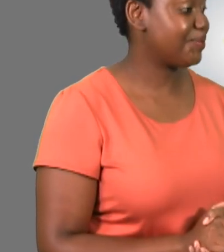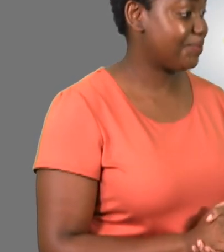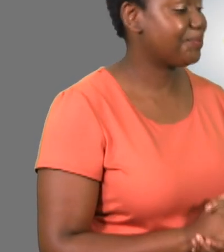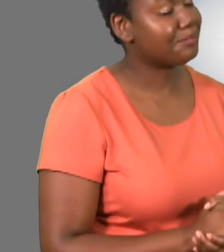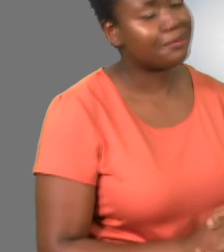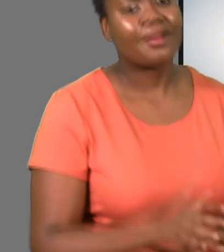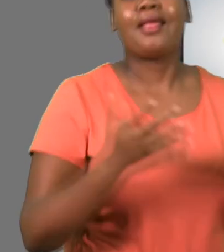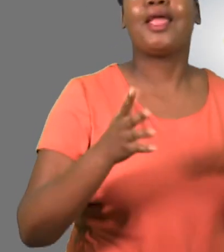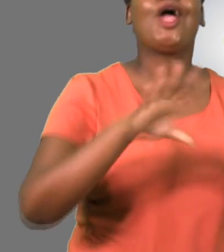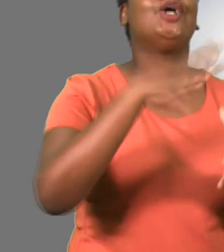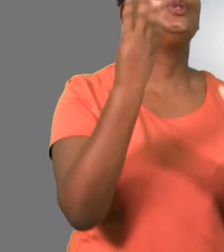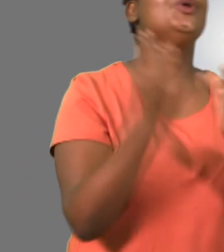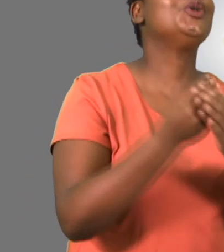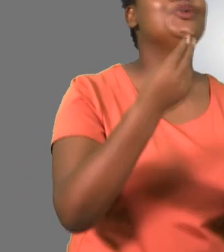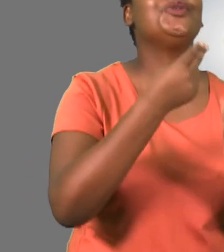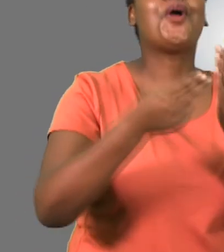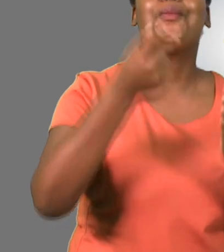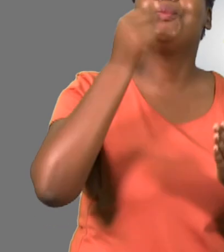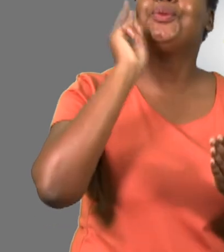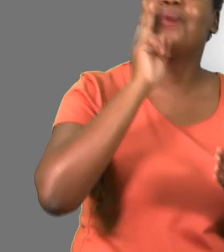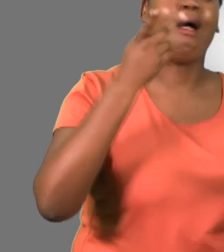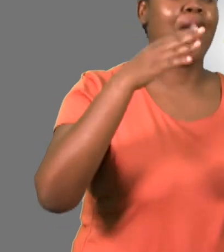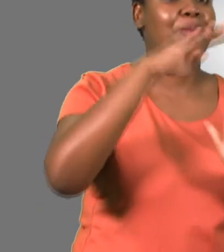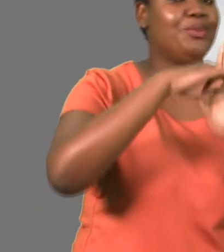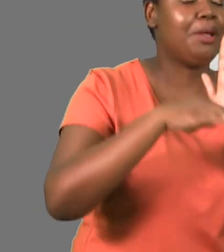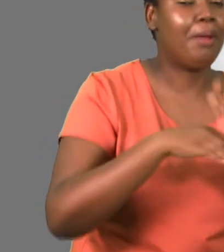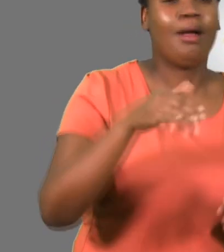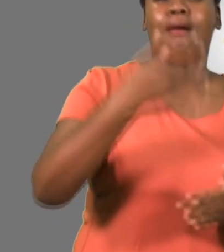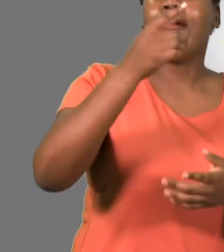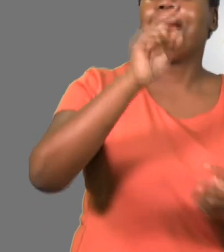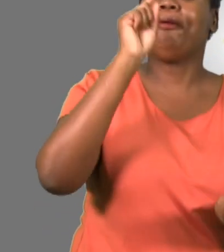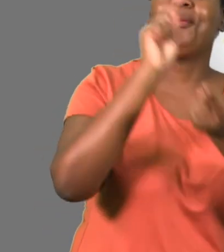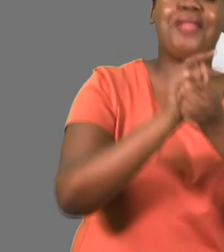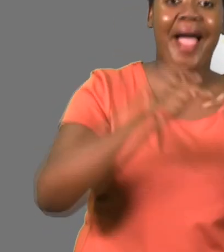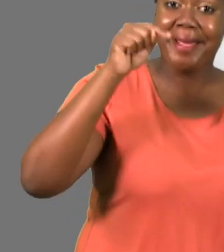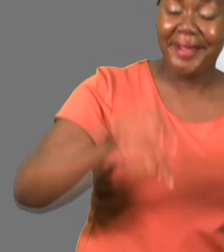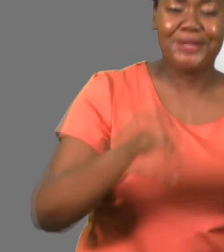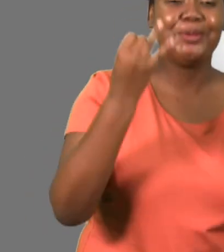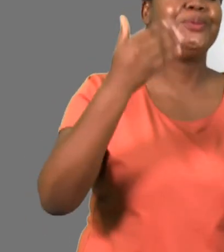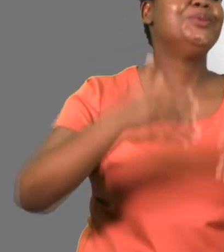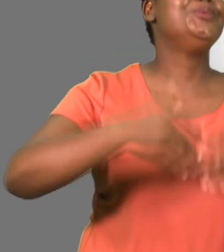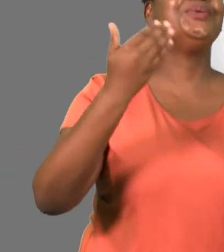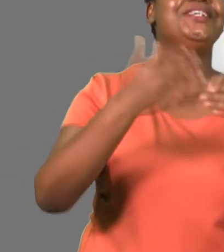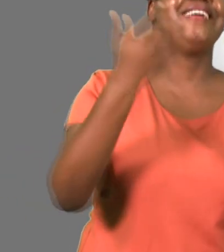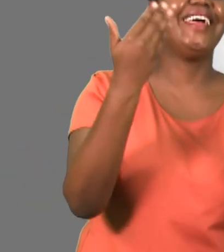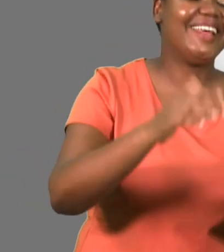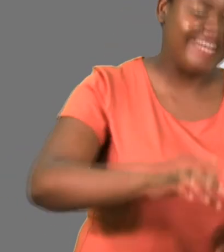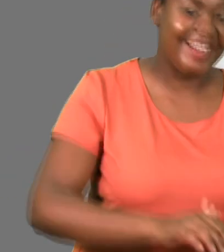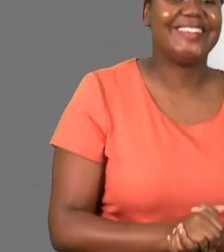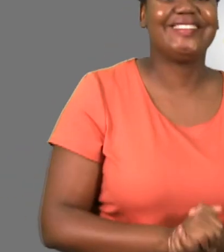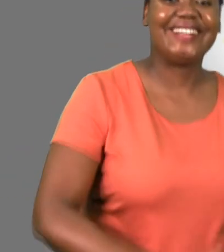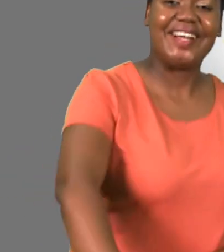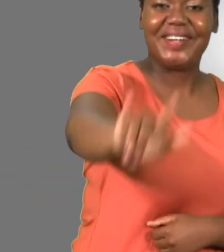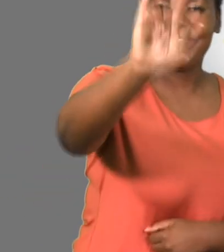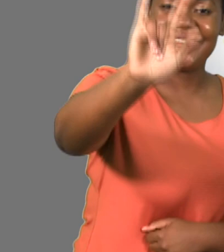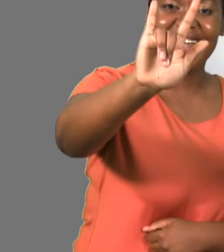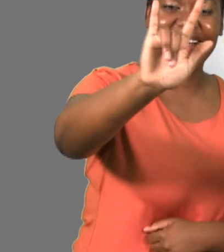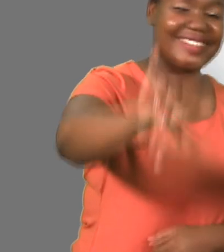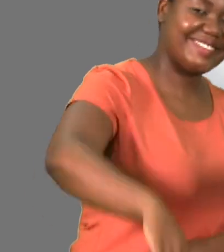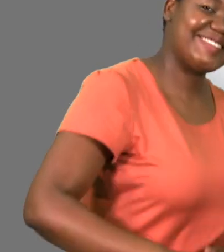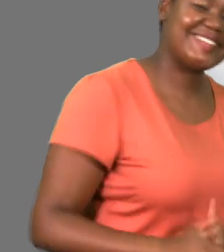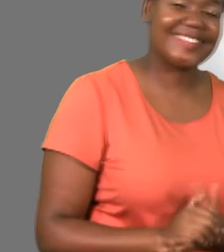programa da TV Surdo. Despedimos-nos em nome de toda a equipe que tornou possível este programa e marcamos o próximo